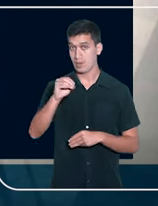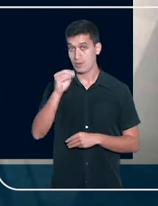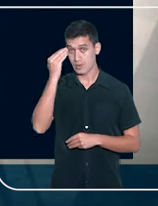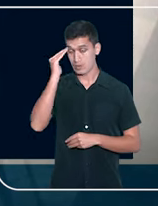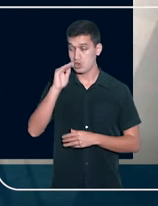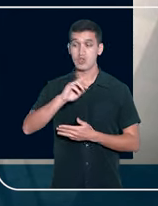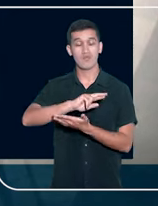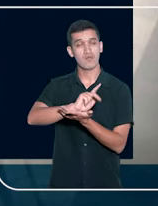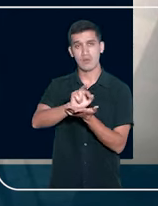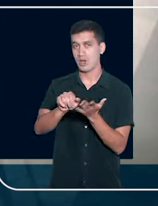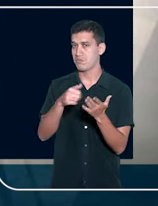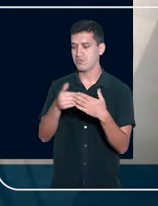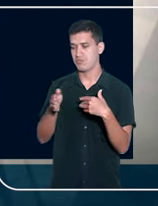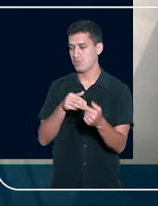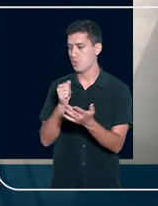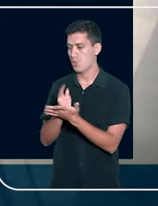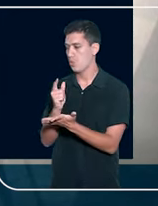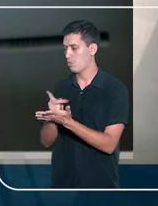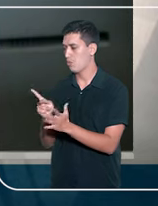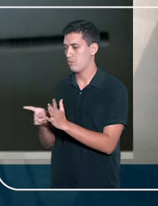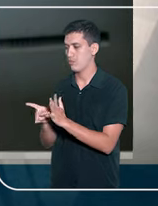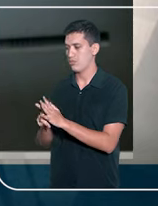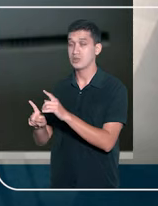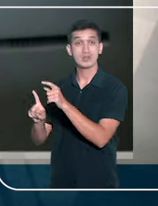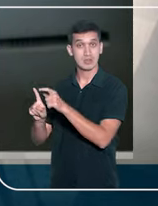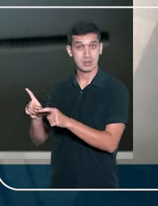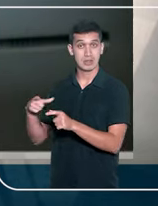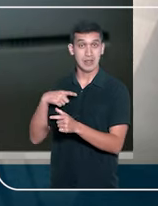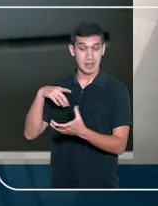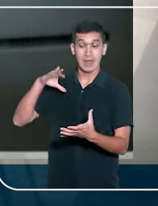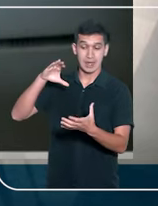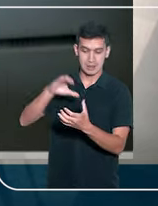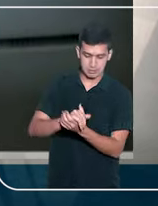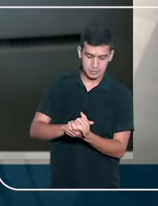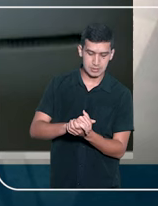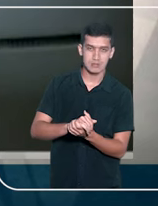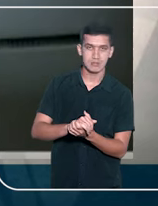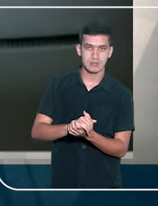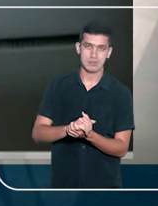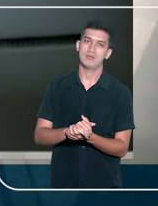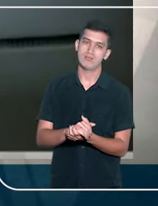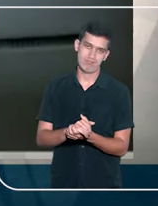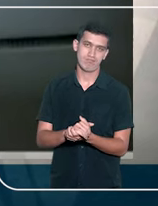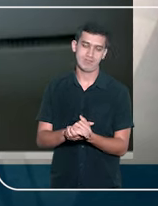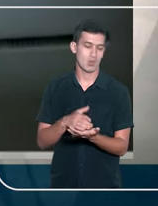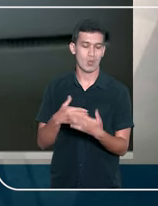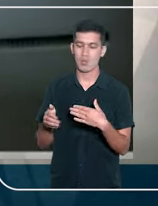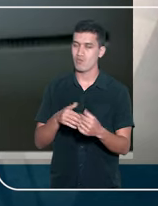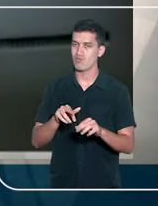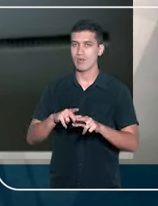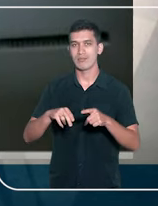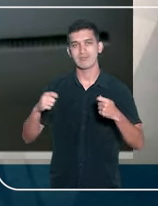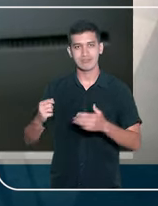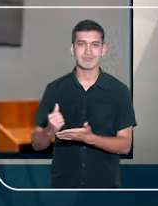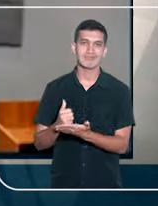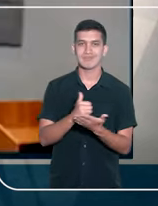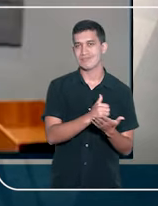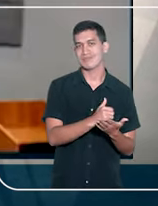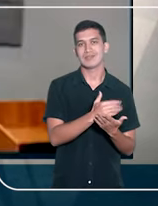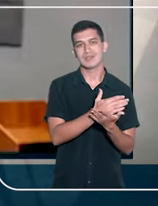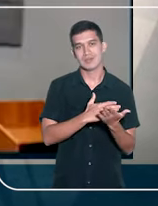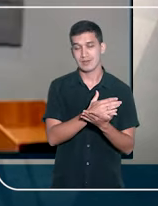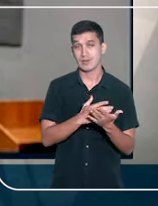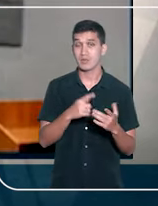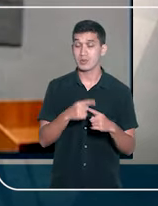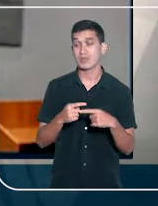observou que no regime da comunhão parcial os bens adquiridos onerosamente na Constância do casamento se comunicam porque